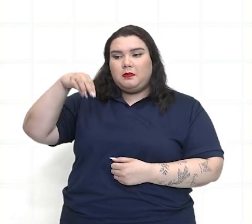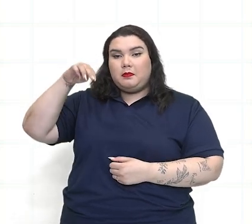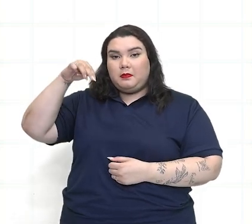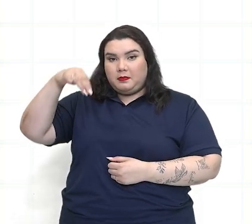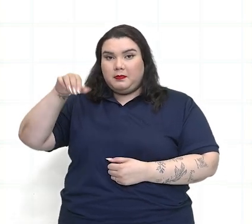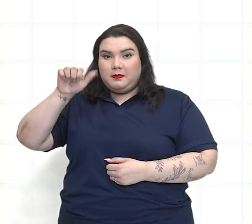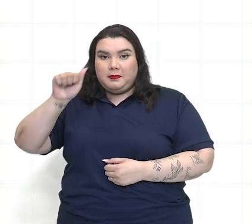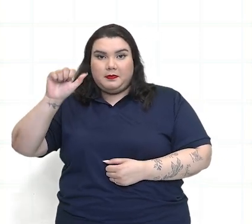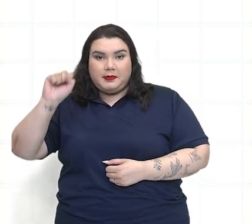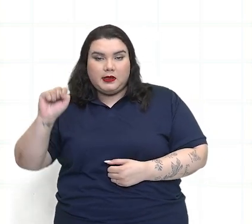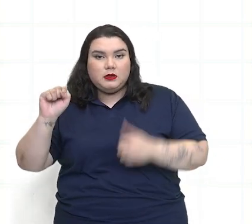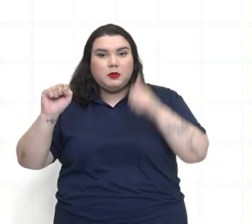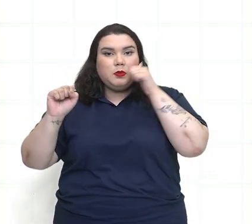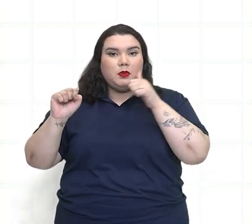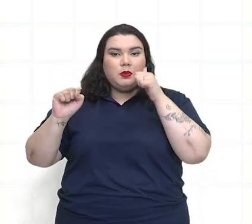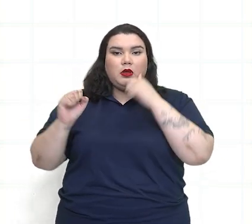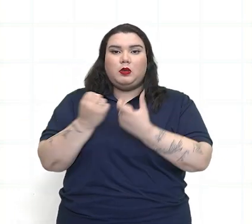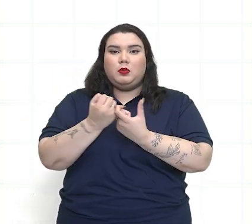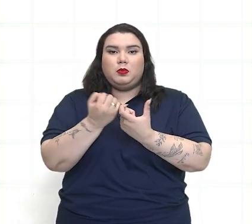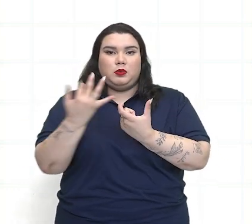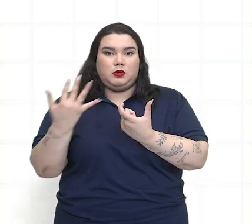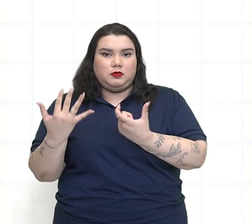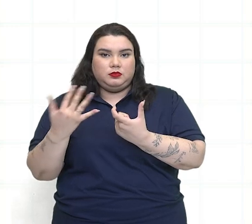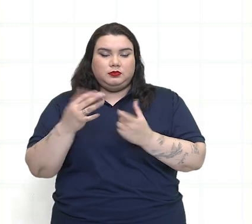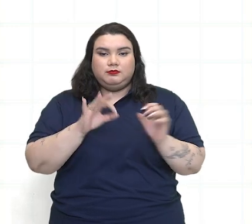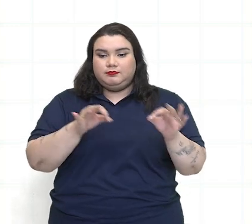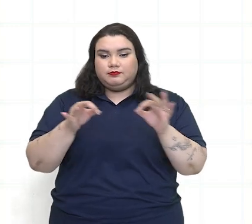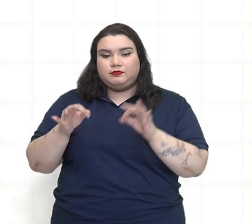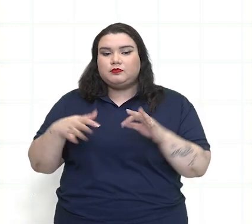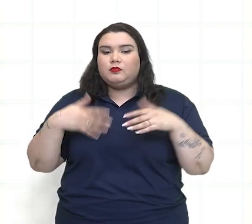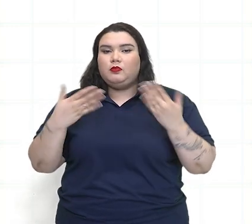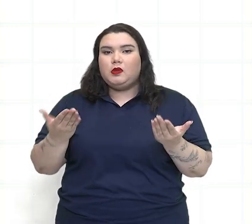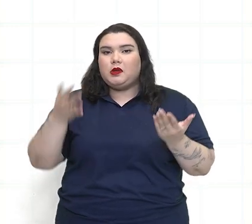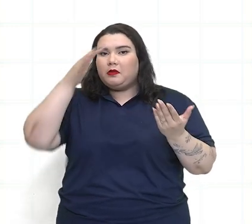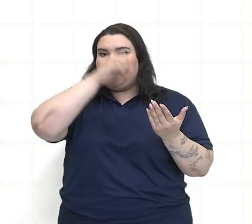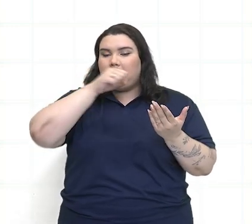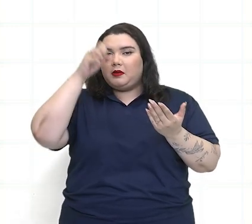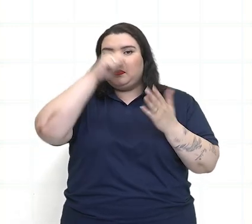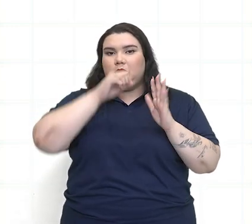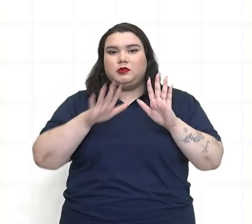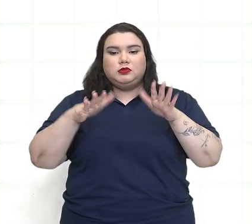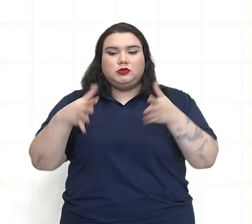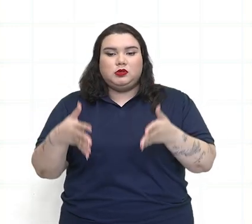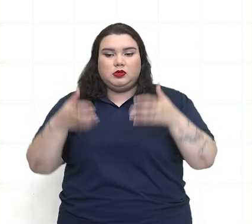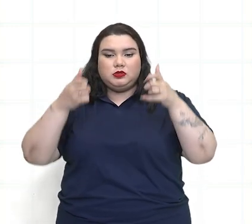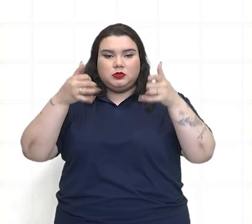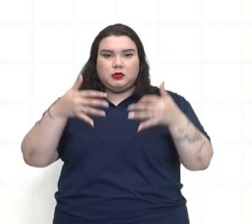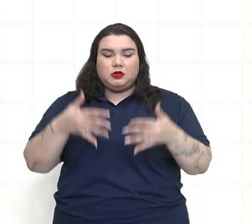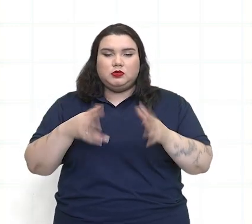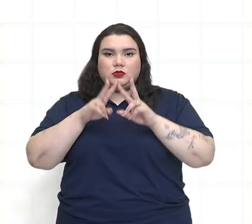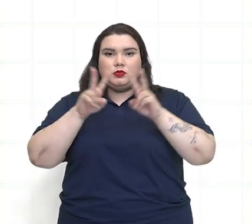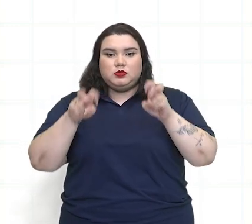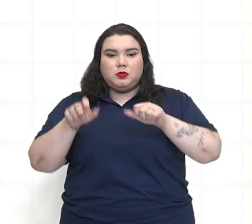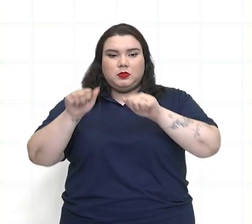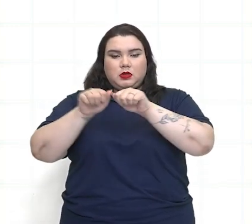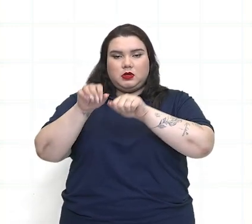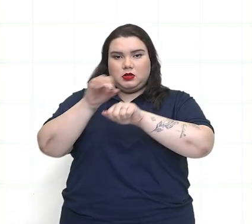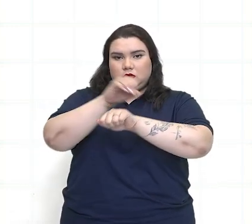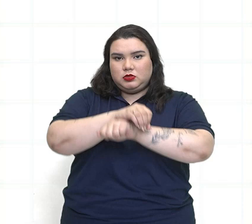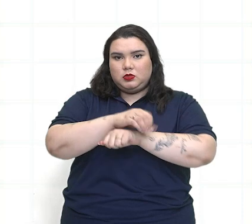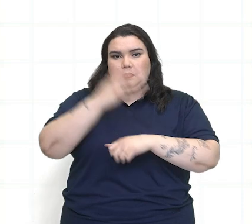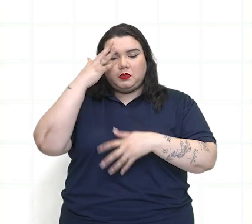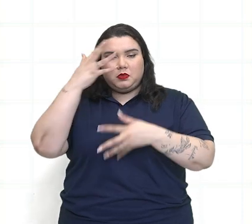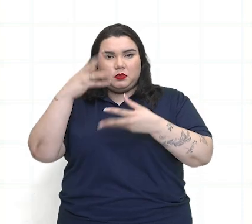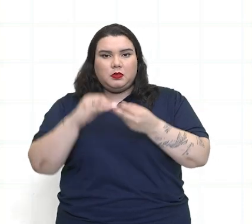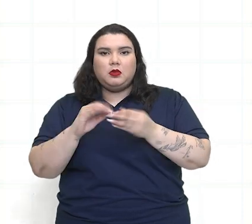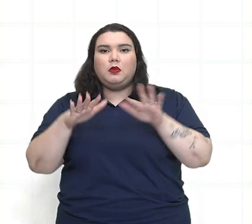umas feminino plural. Então você aprendeu já a definição de artigo, já entendeu